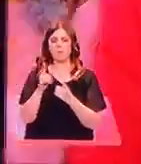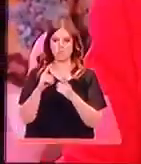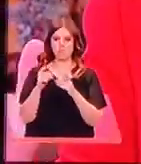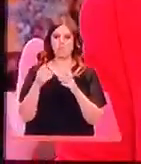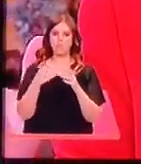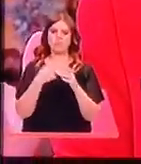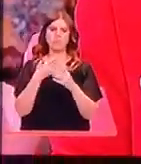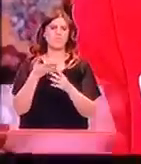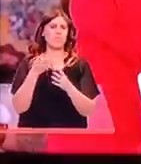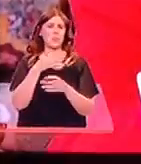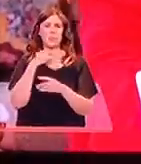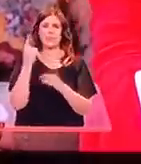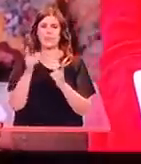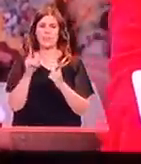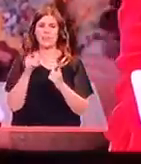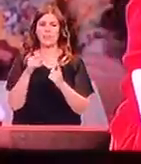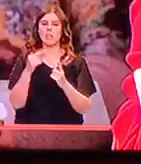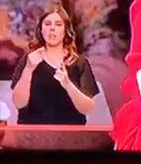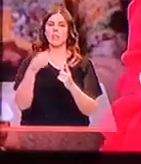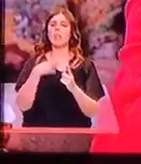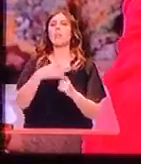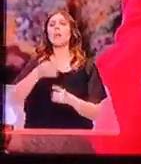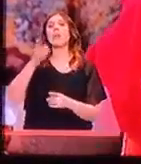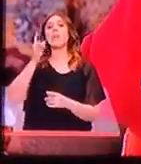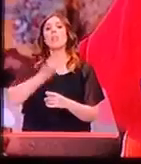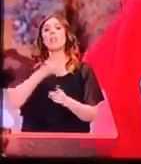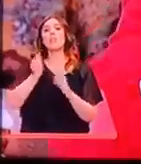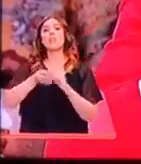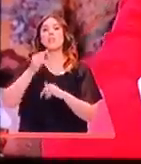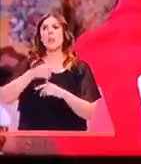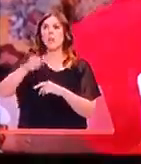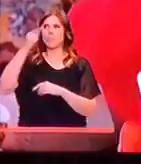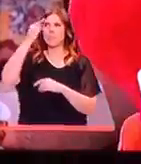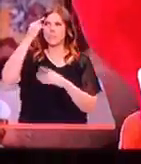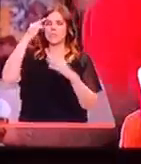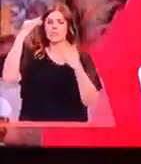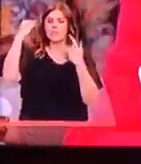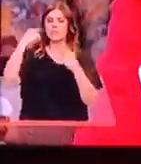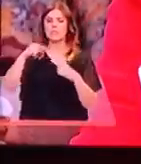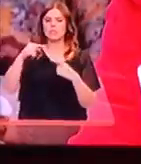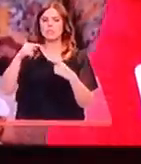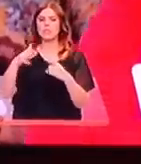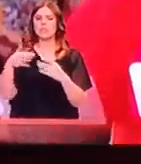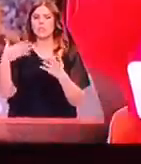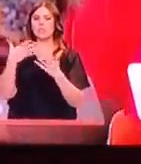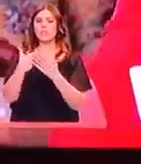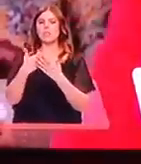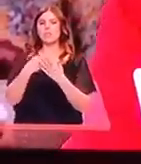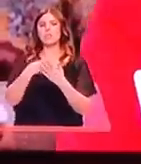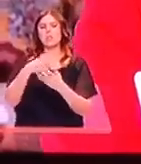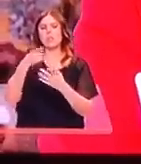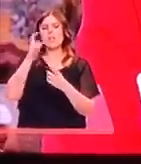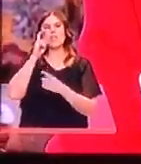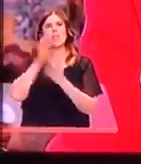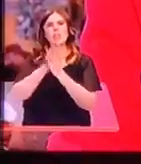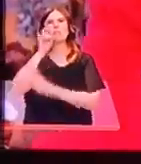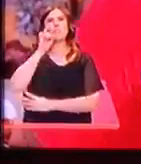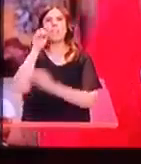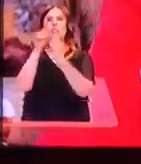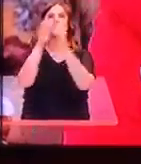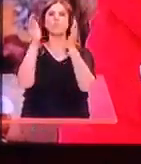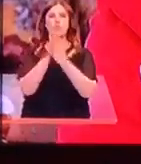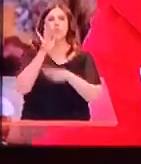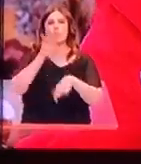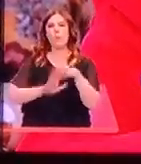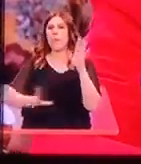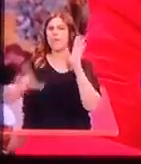não adianta nada. O que adianta é você ter a consciência de que existe uma lei divina que protege a todos nós, porque